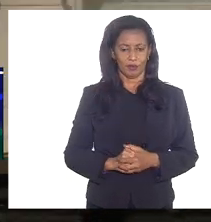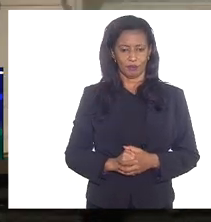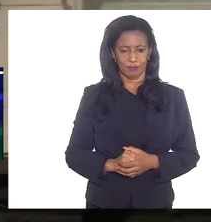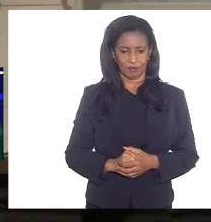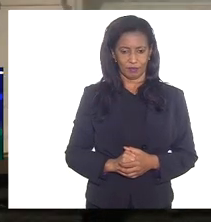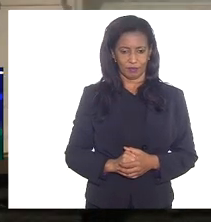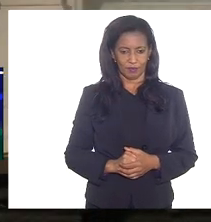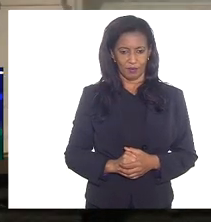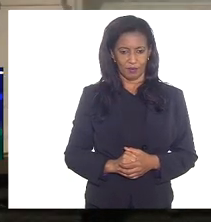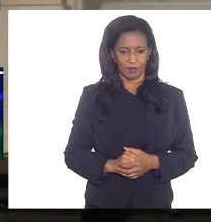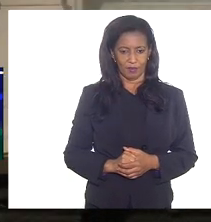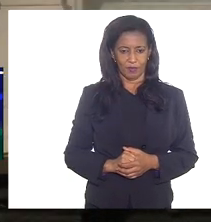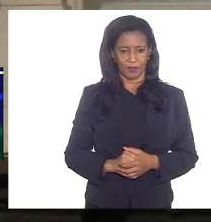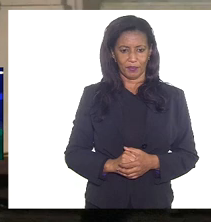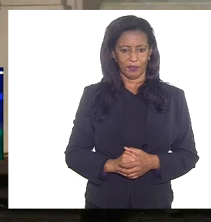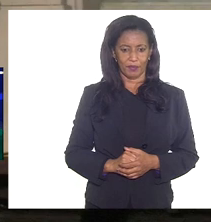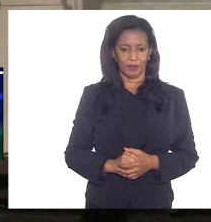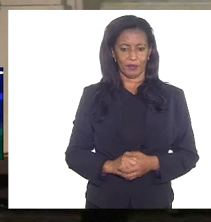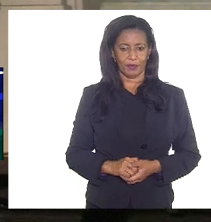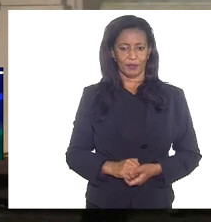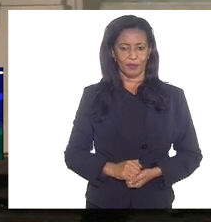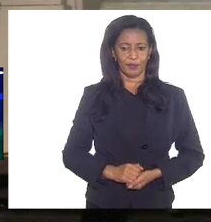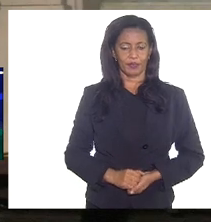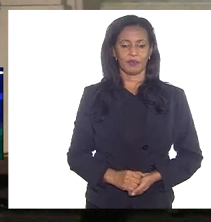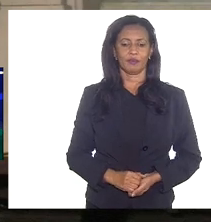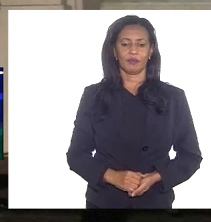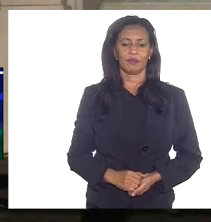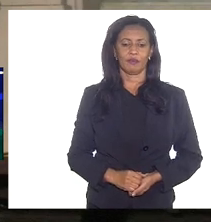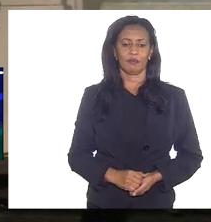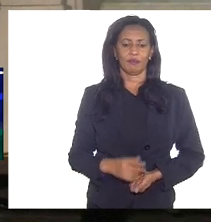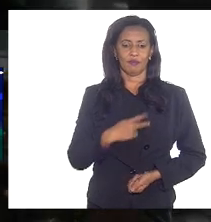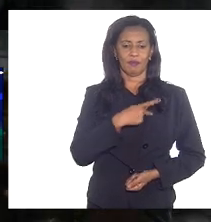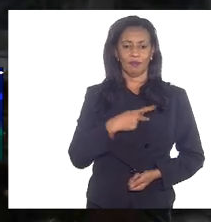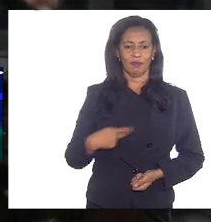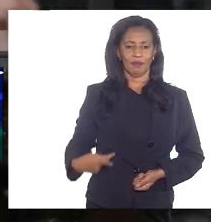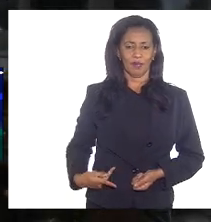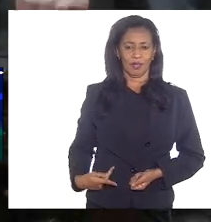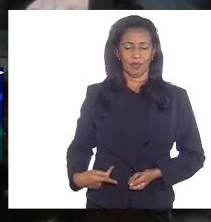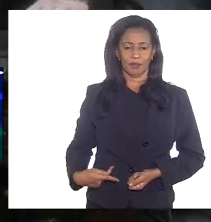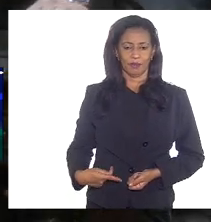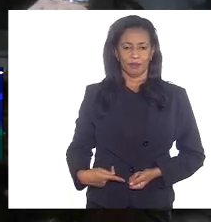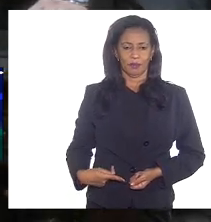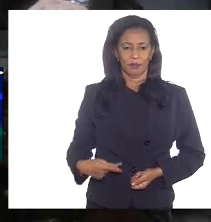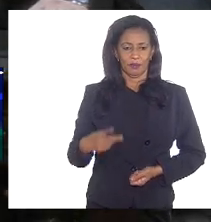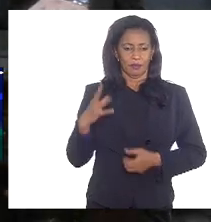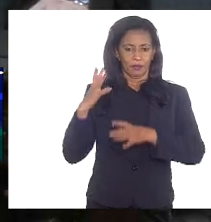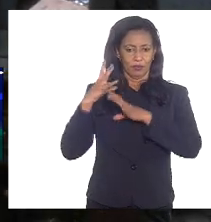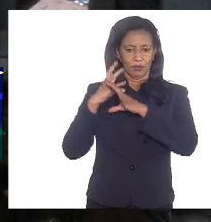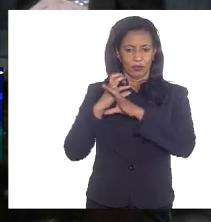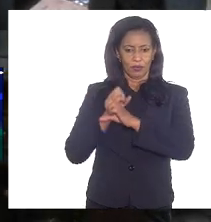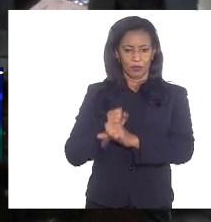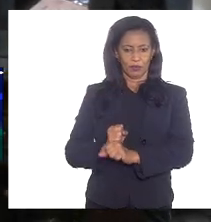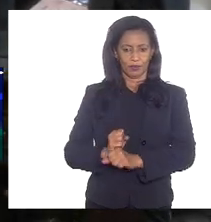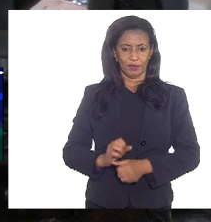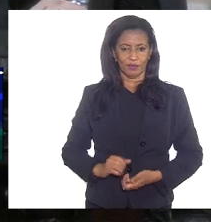Deputado Rubens Bontempo. A presidência vai proclamar o resultado.